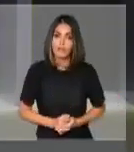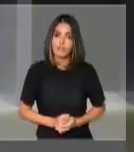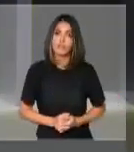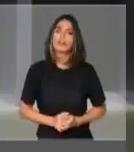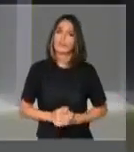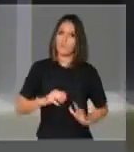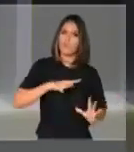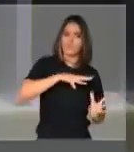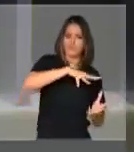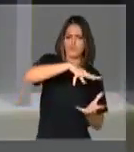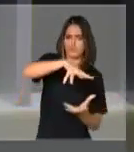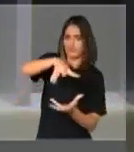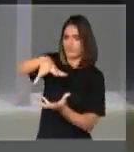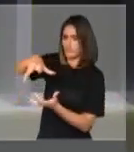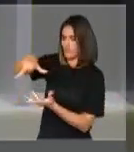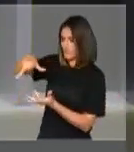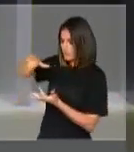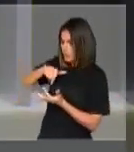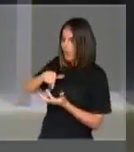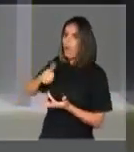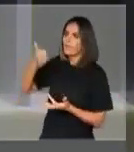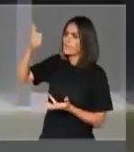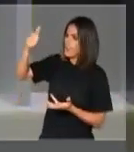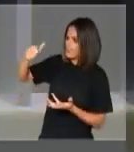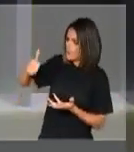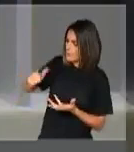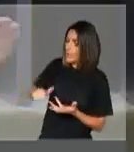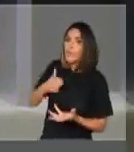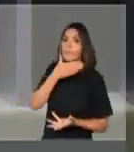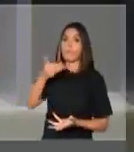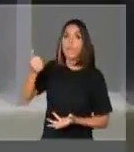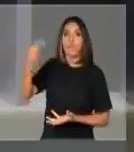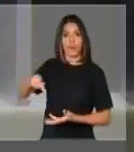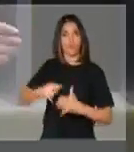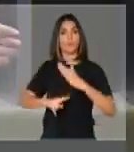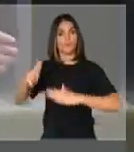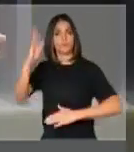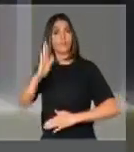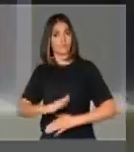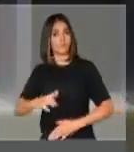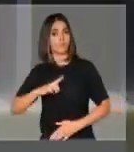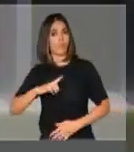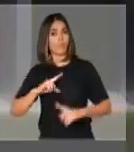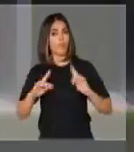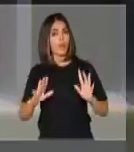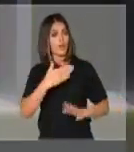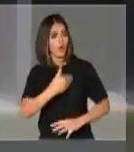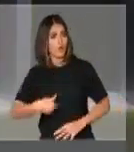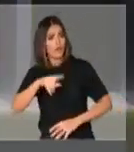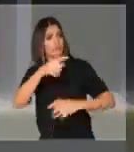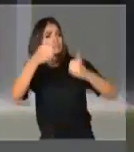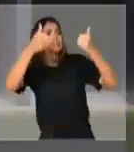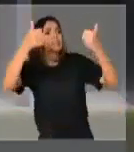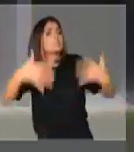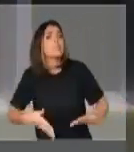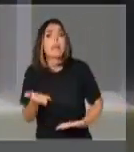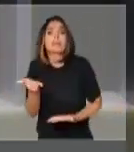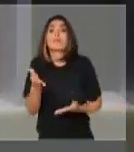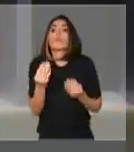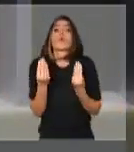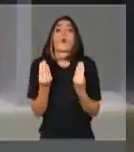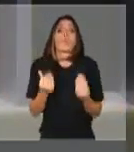melhores do mundo já no segundo semestre, o governo não tem como explicar isso. Isso